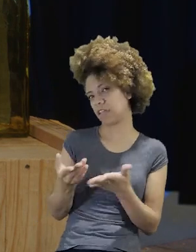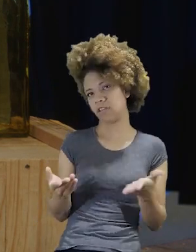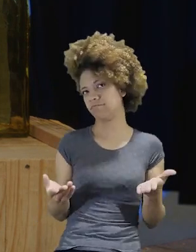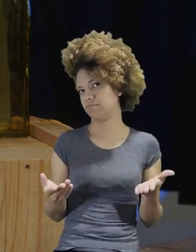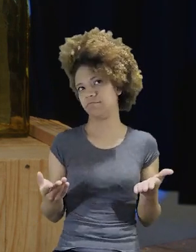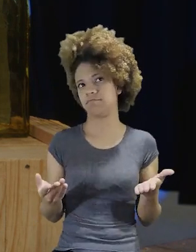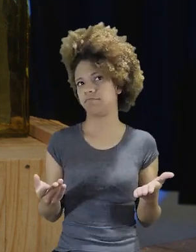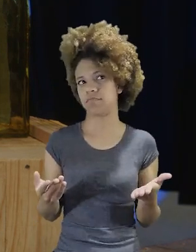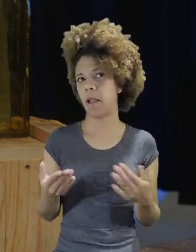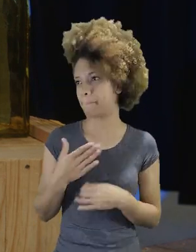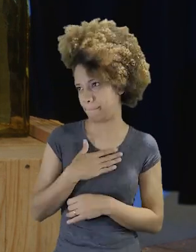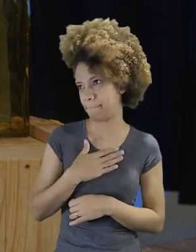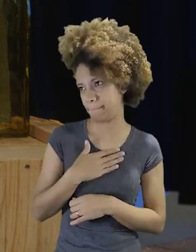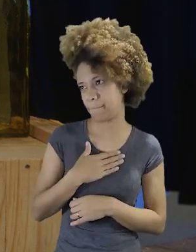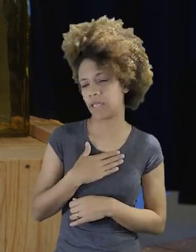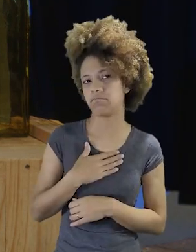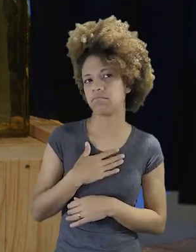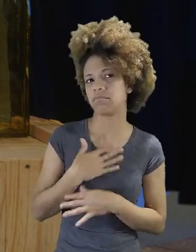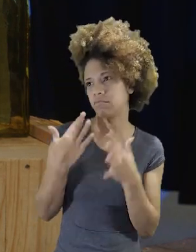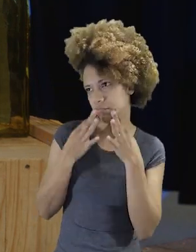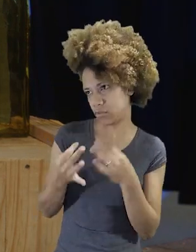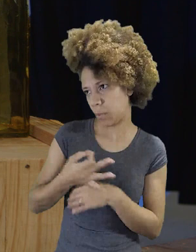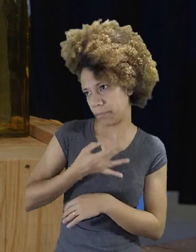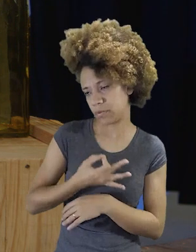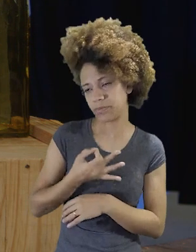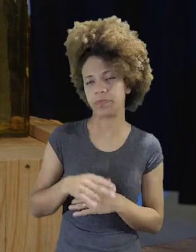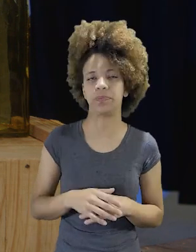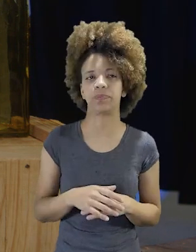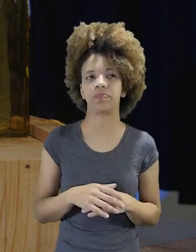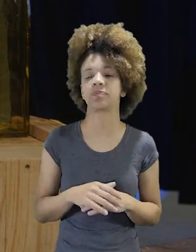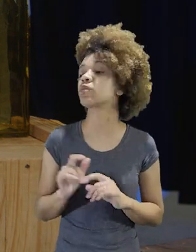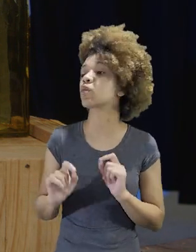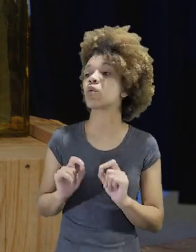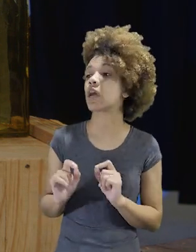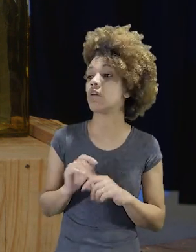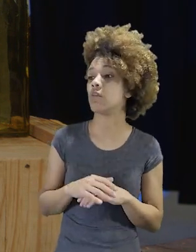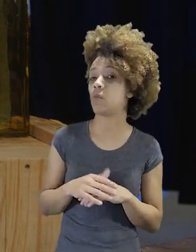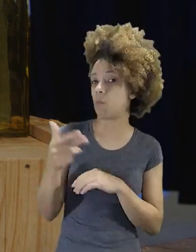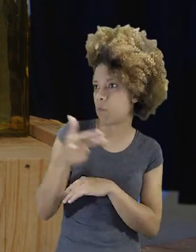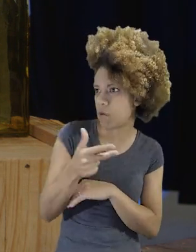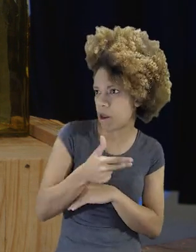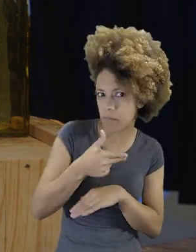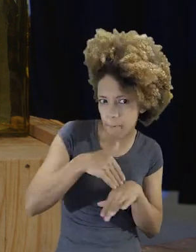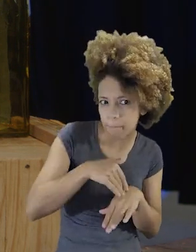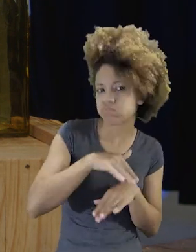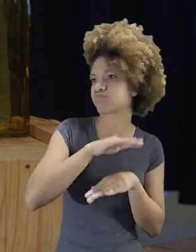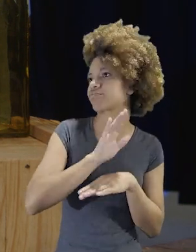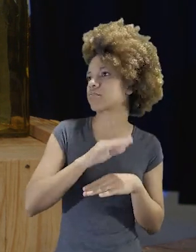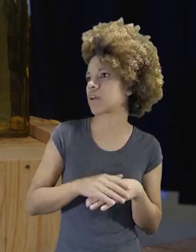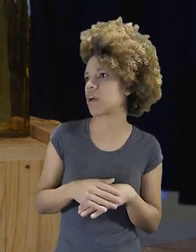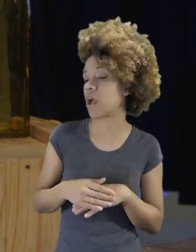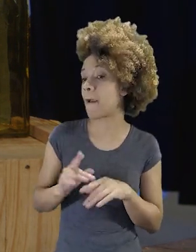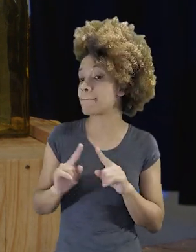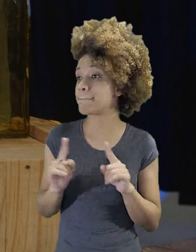eu eu eu embora eu tenho as minhas minhas salvas assim como né com o que o Né o rap